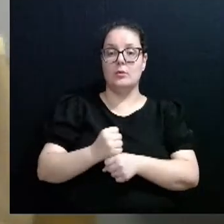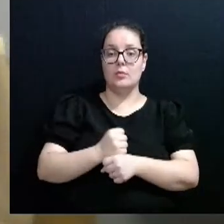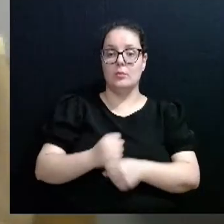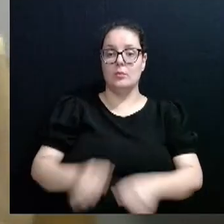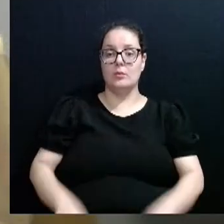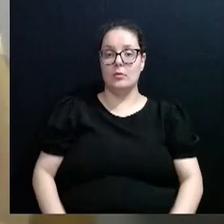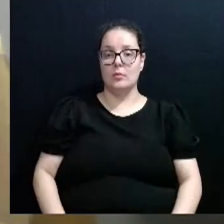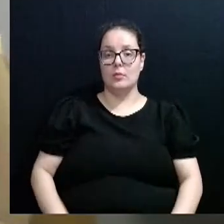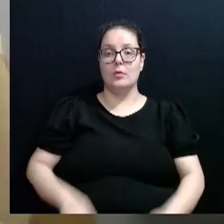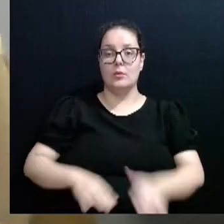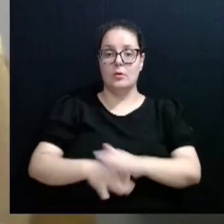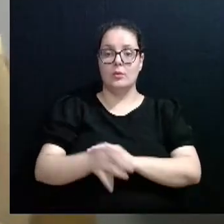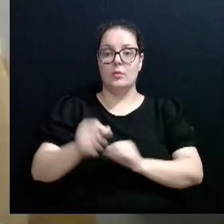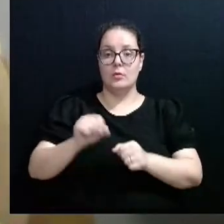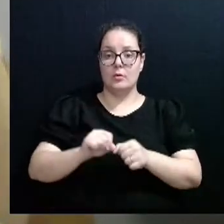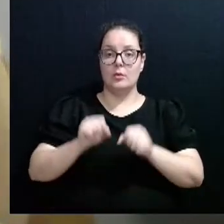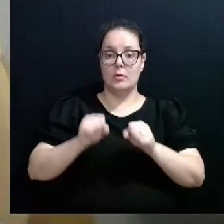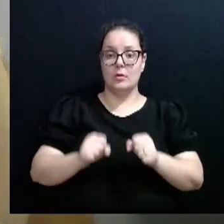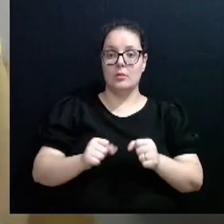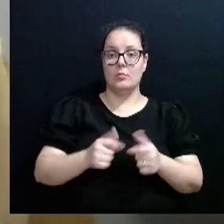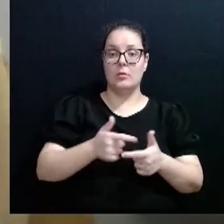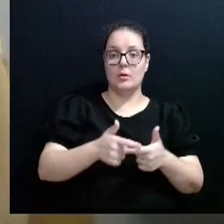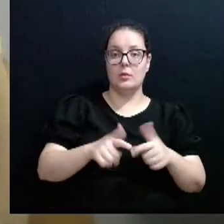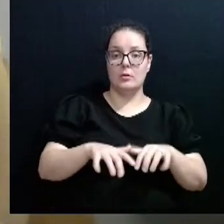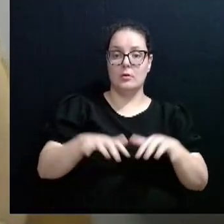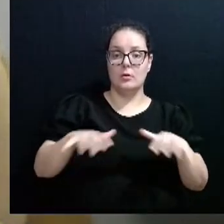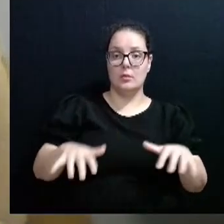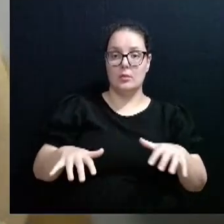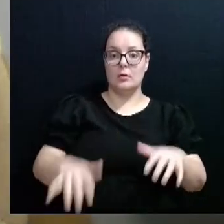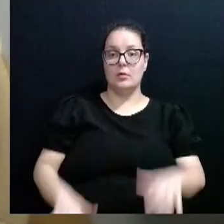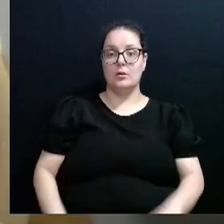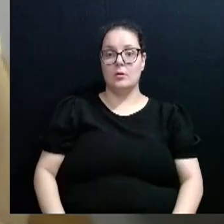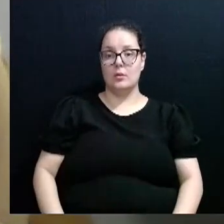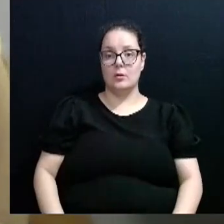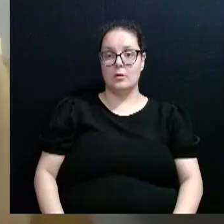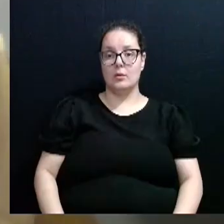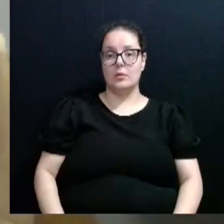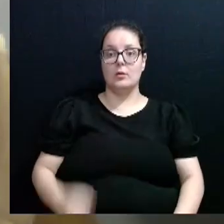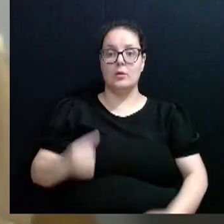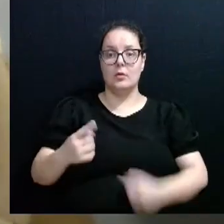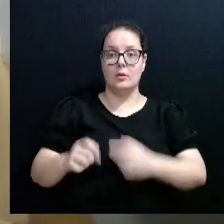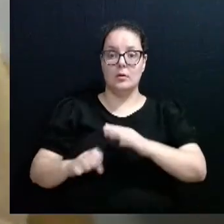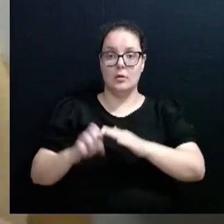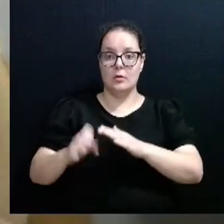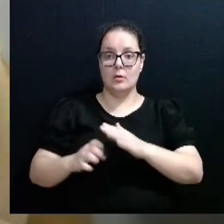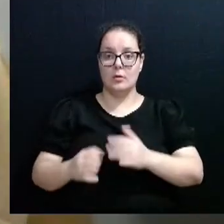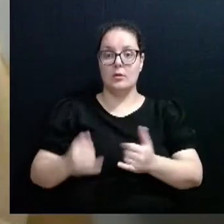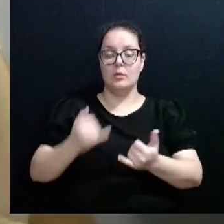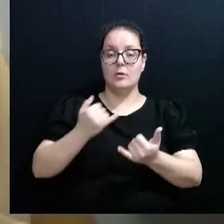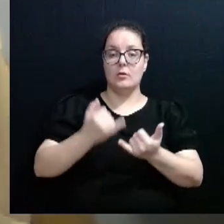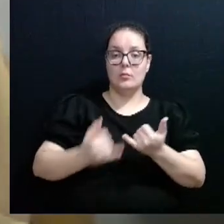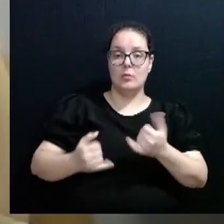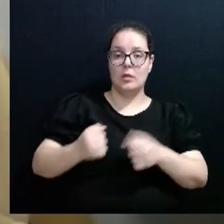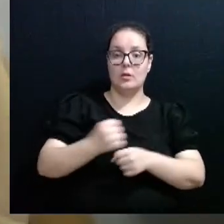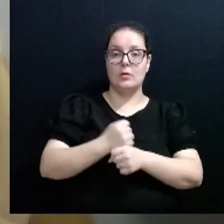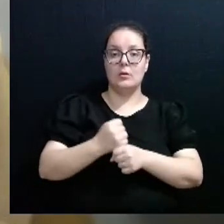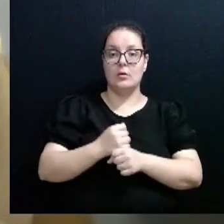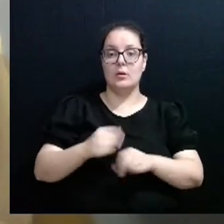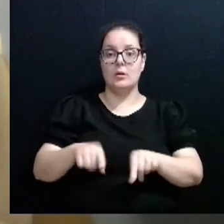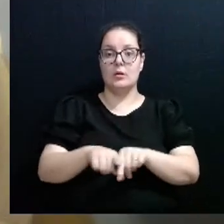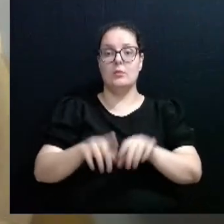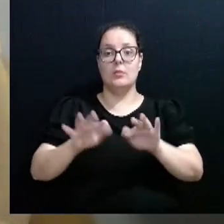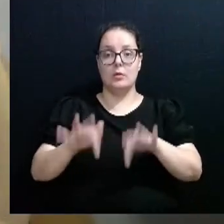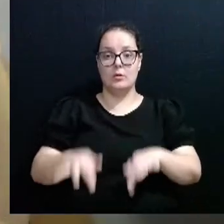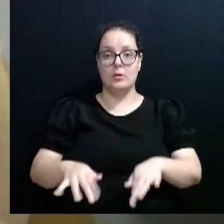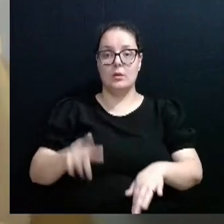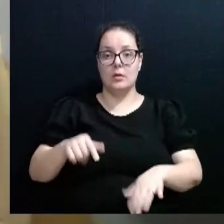ela pode ser fracionada em 2 vezes. Algumas empresas utilizam no meio do ano e no final. É uma prerrogativa